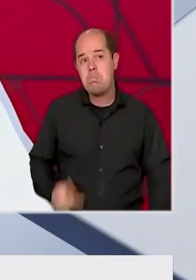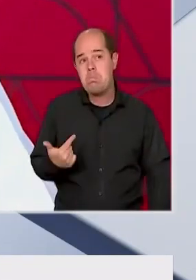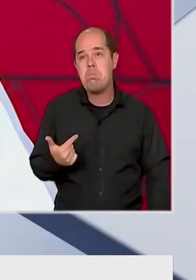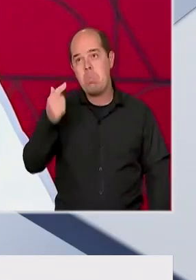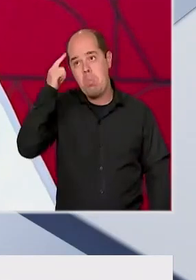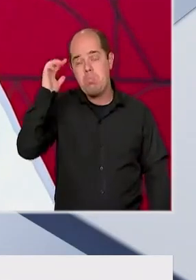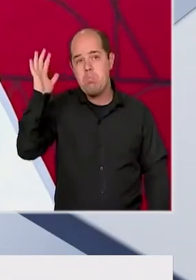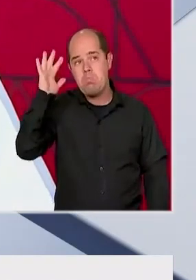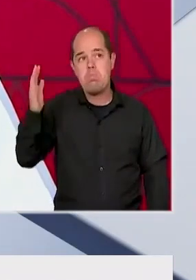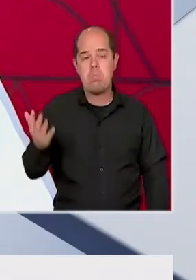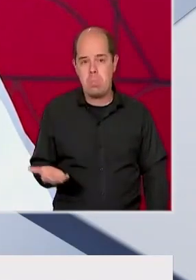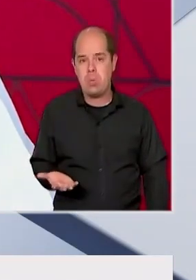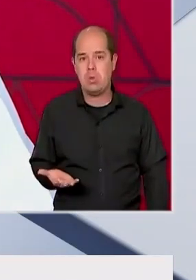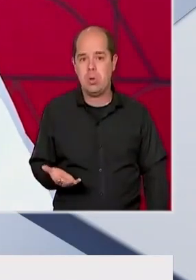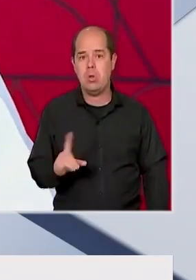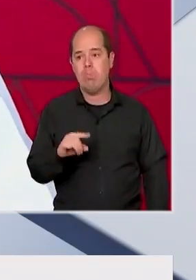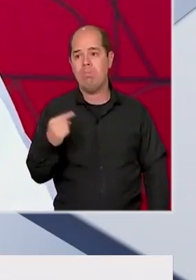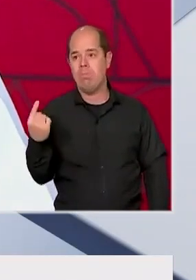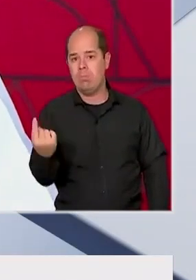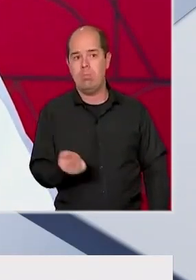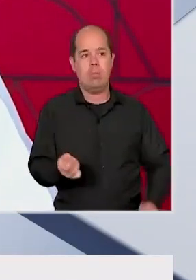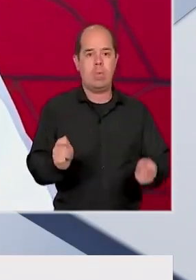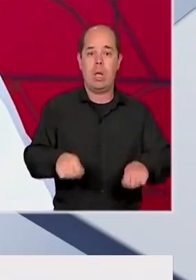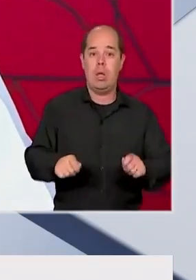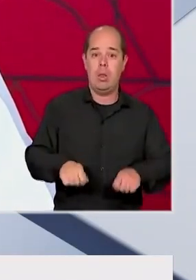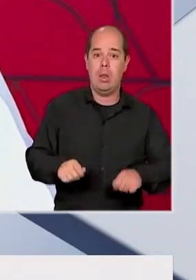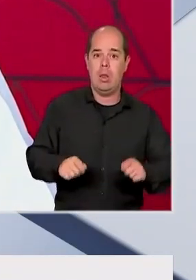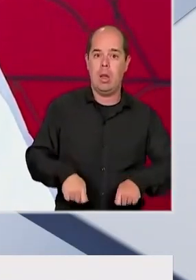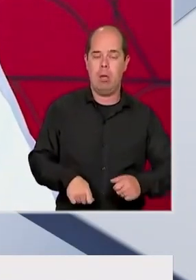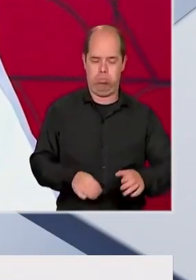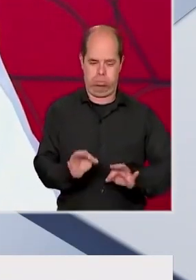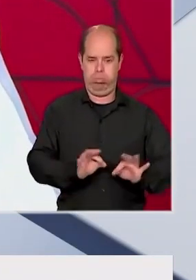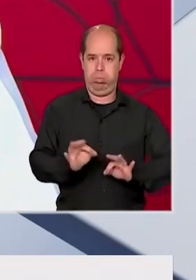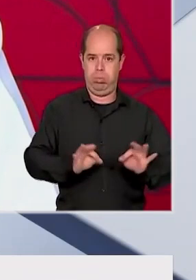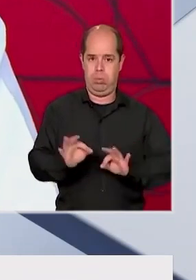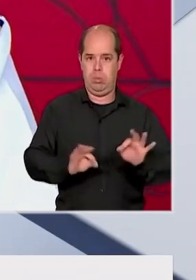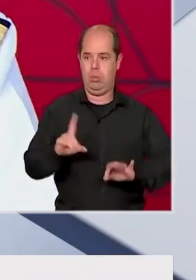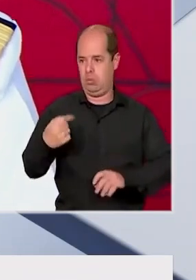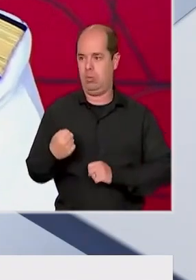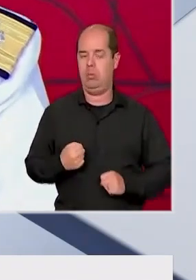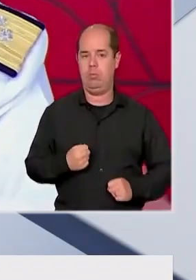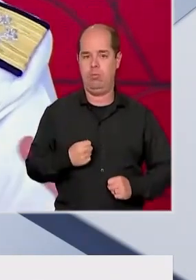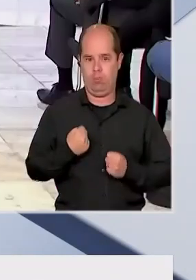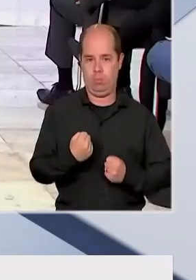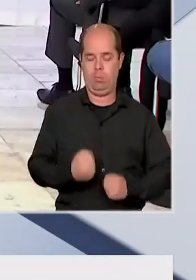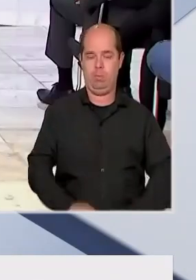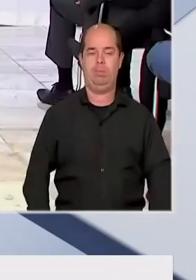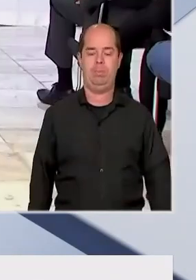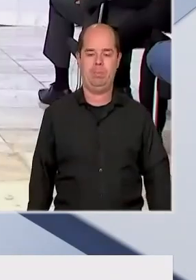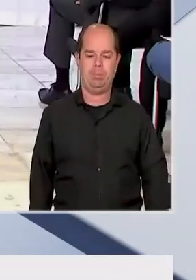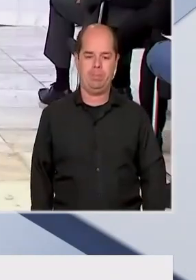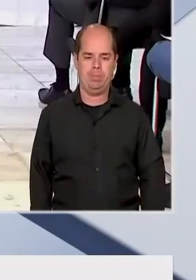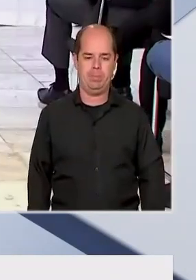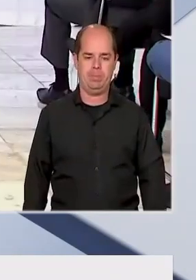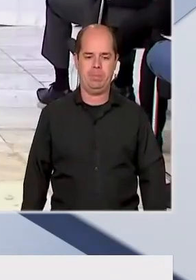óbvio também que as nossas avaliações elas vão ser muito pautadas pelos resultados Eu vejo algumas coisas